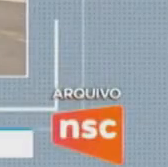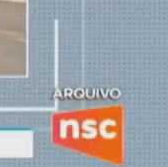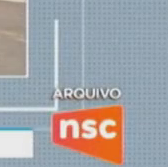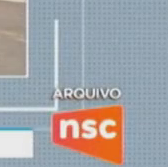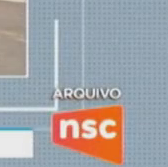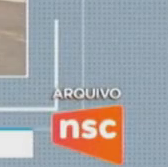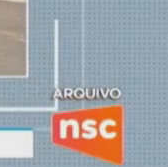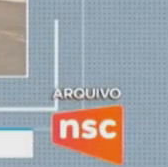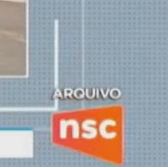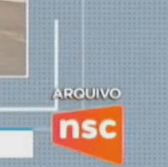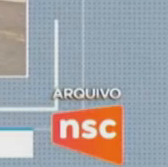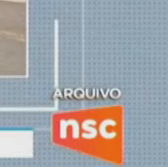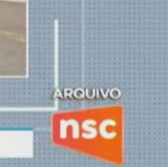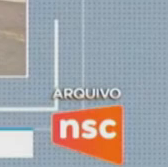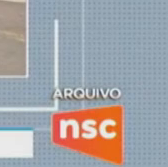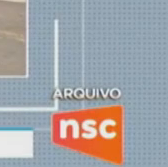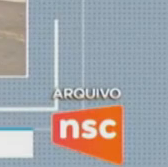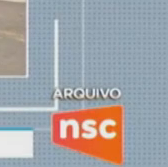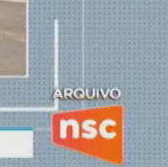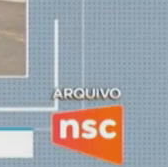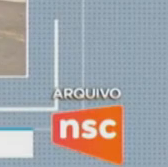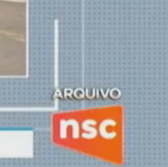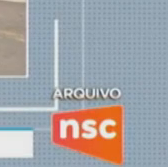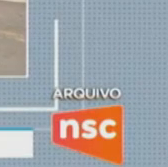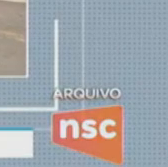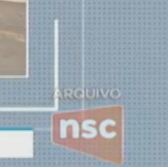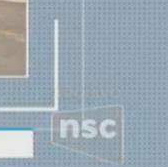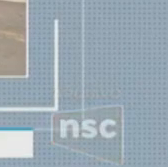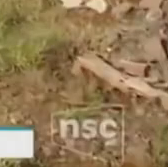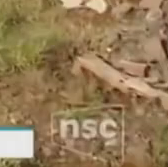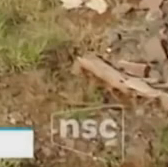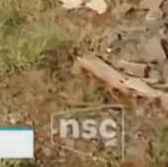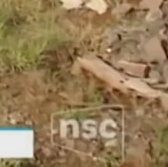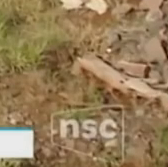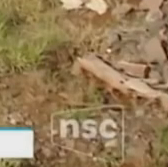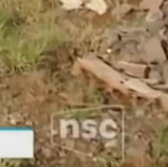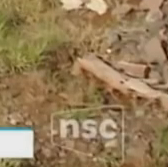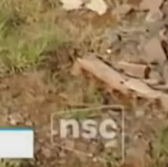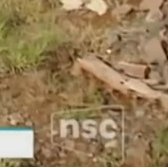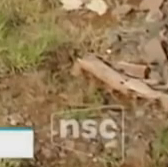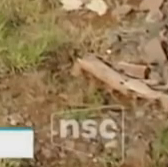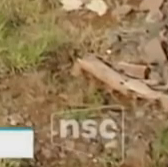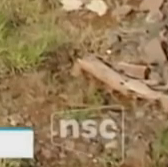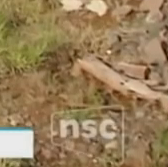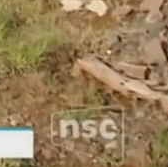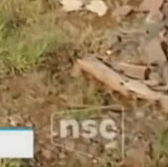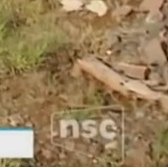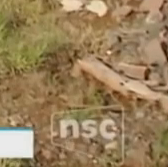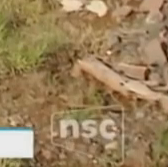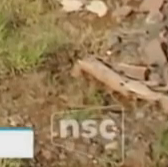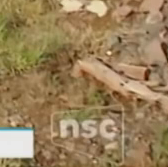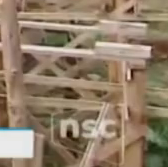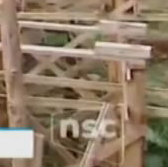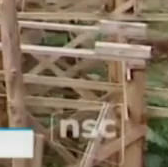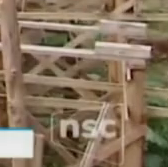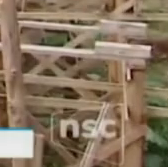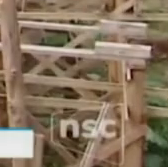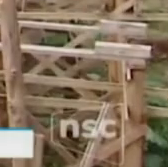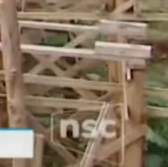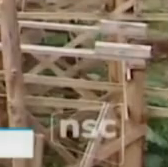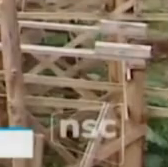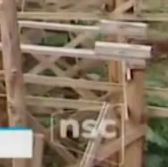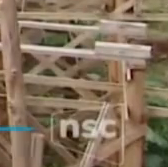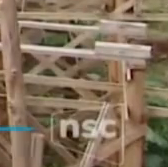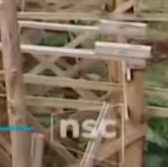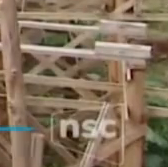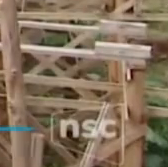um caminhão tombou próximo ao local. A suspeita é de que o motorista não sabia que a ponte está inacabada. Era para a obra